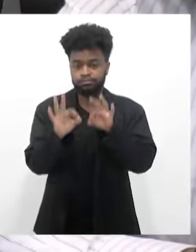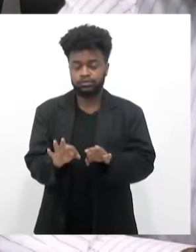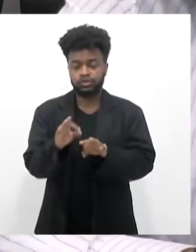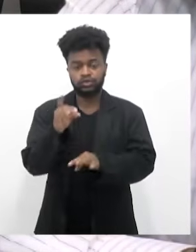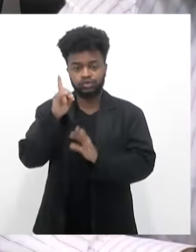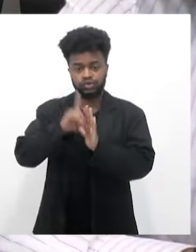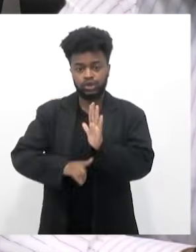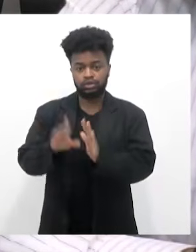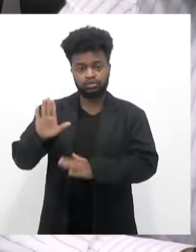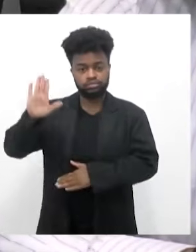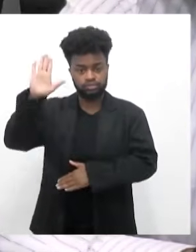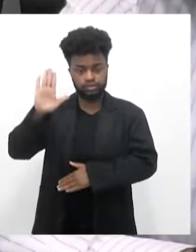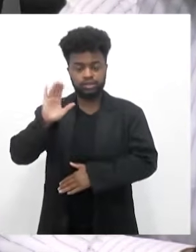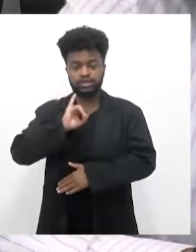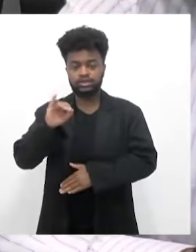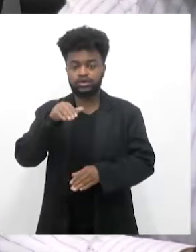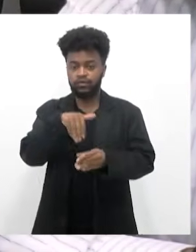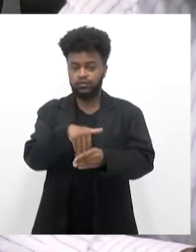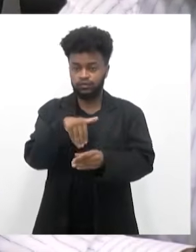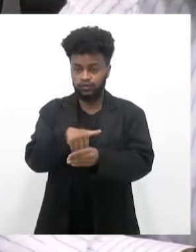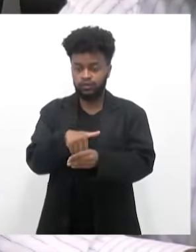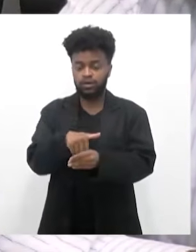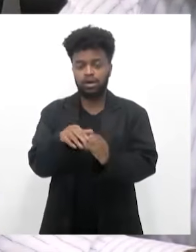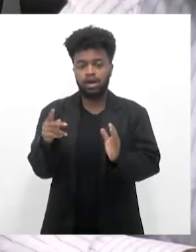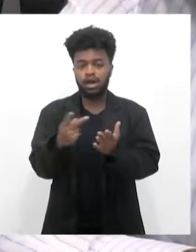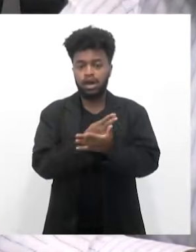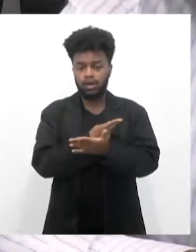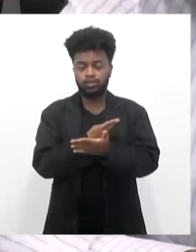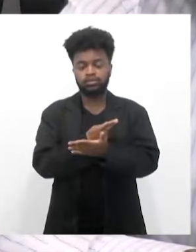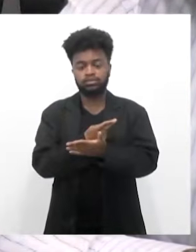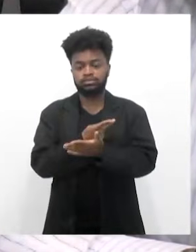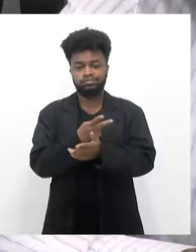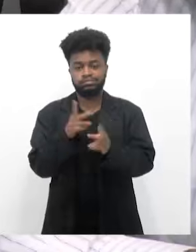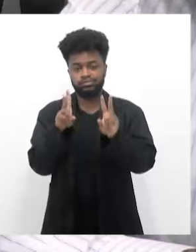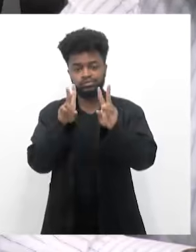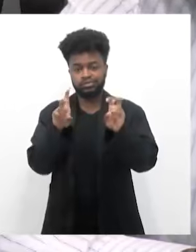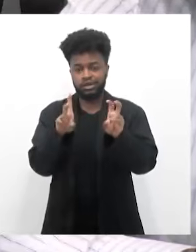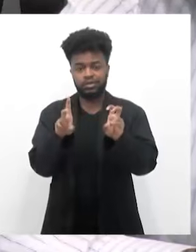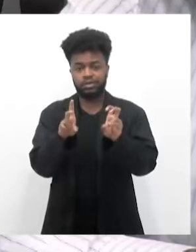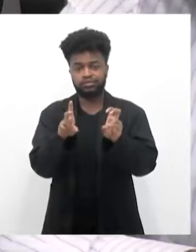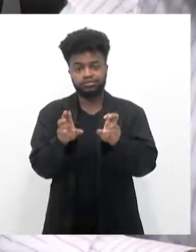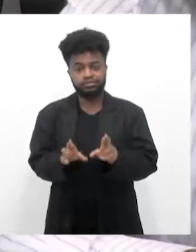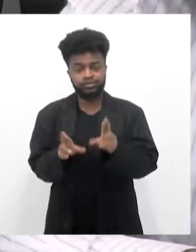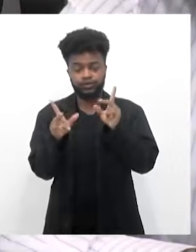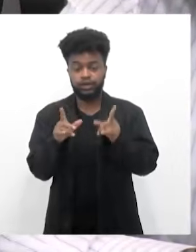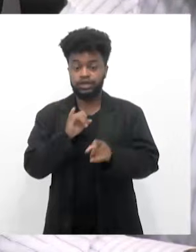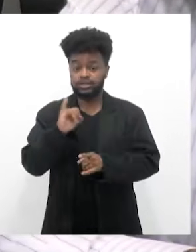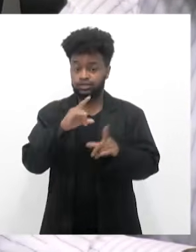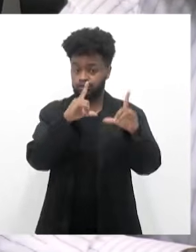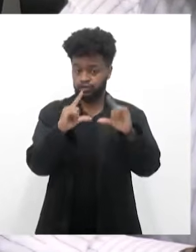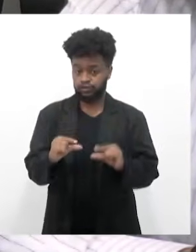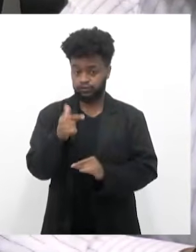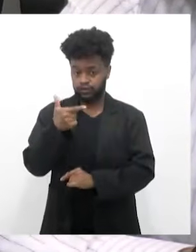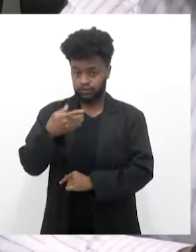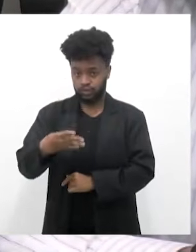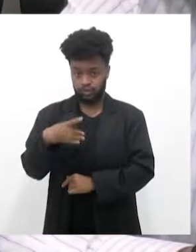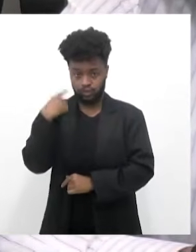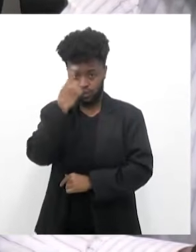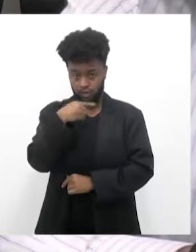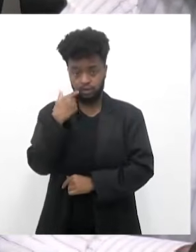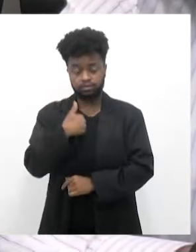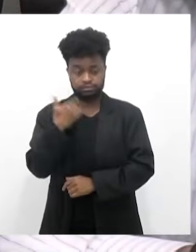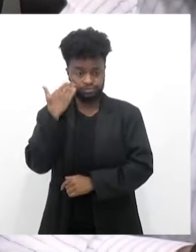candidaturas em uma eleição que surge de um fato superveniente. Se a gente reduzir para 24 horas, mas compreender aqui o que